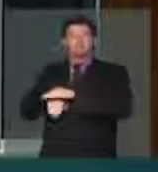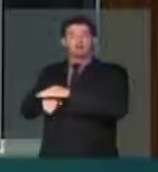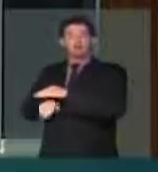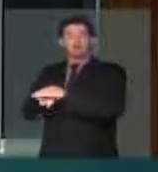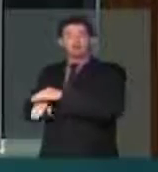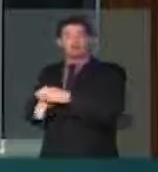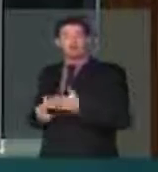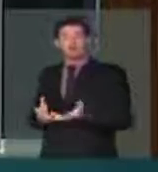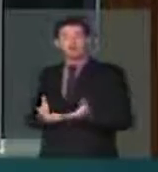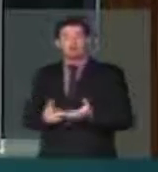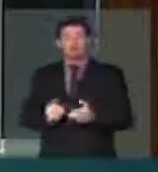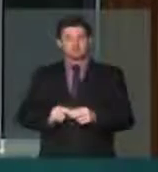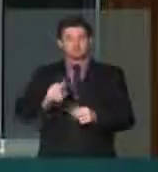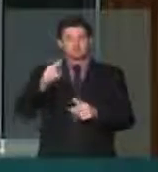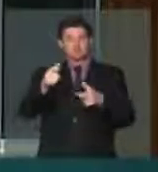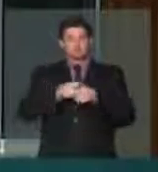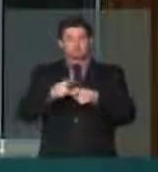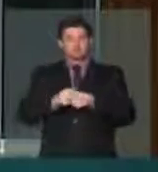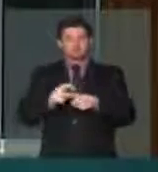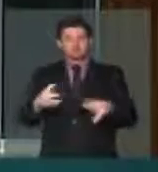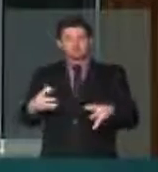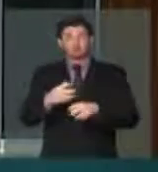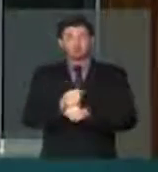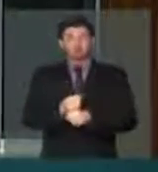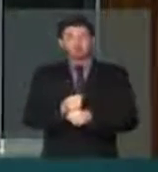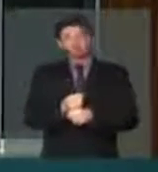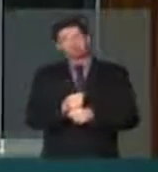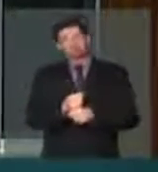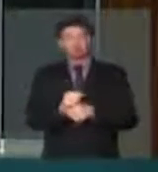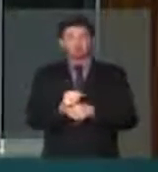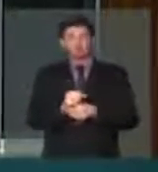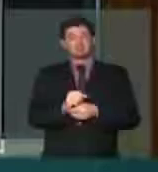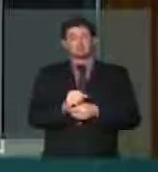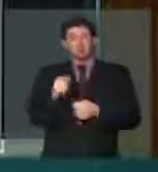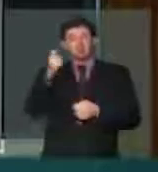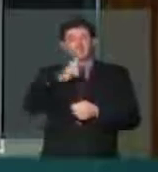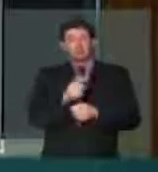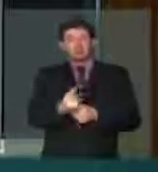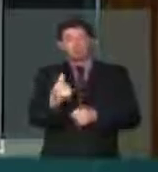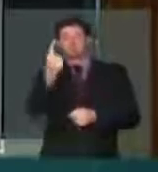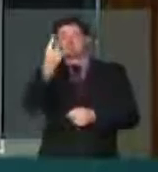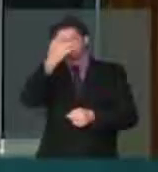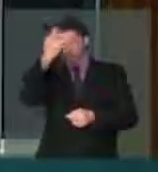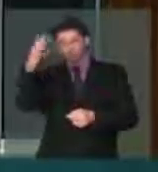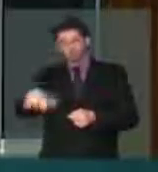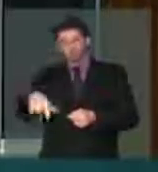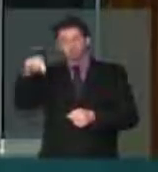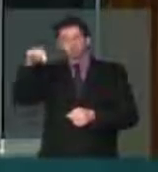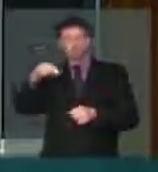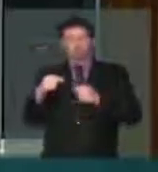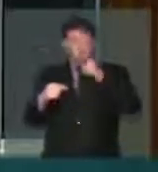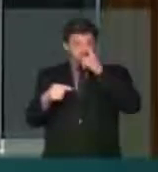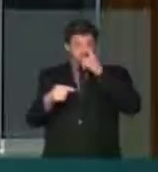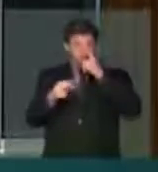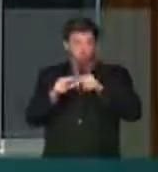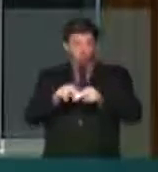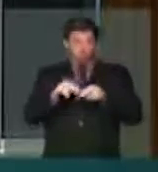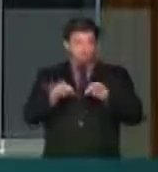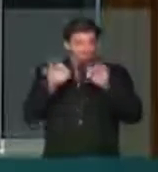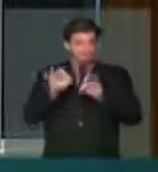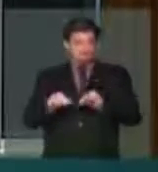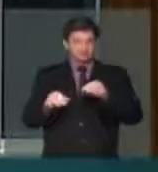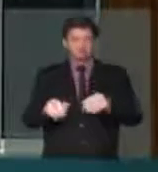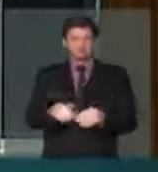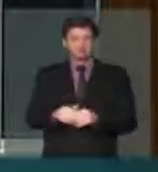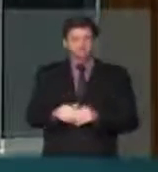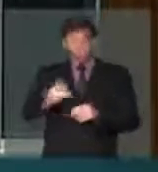pequenas representatividades que num somatório talvez possam ocupar um espaço em detrimento exatamente daquela